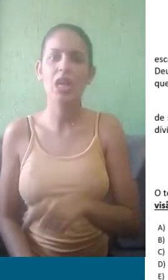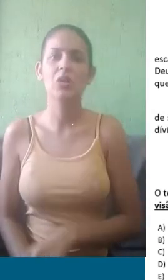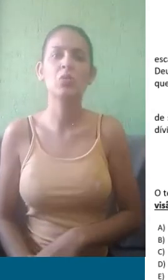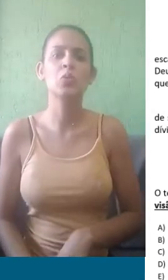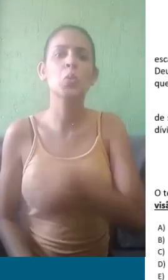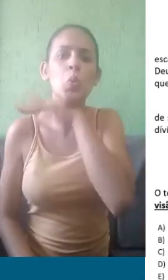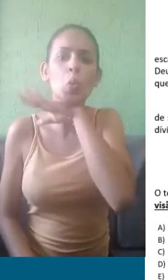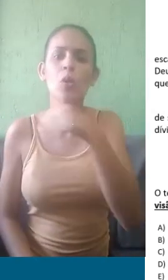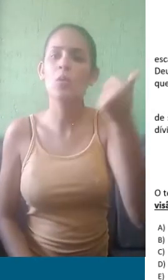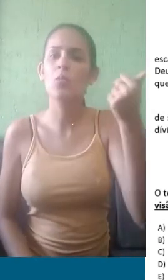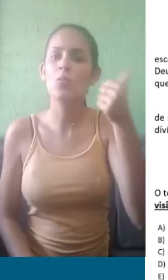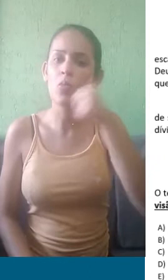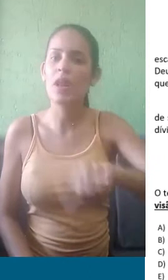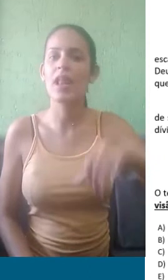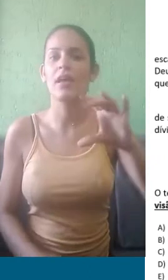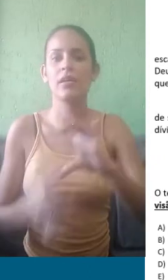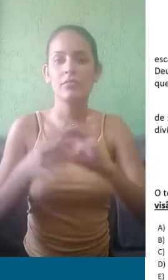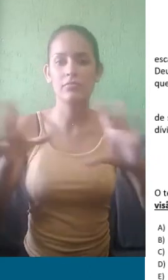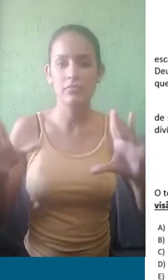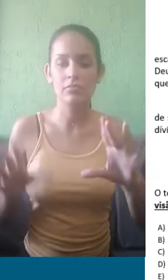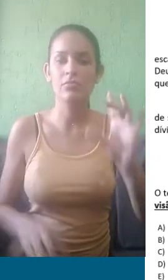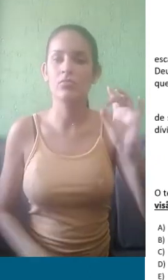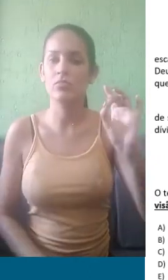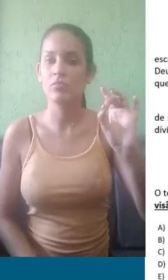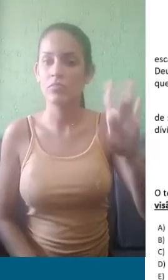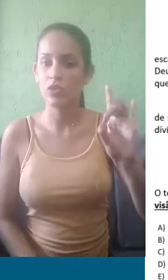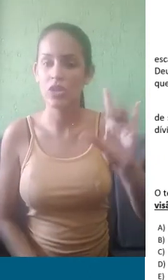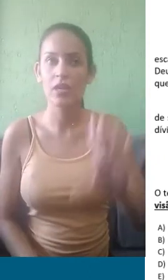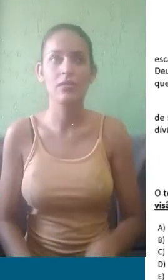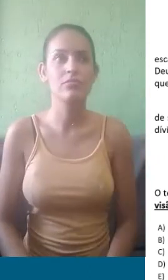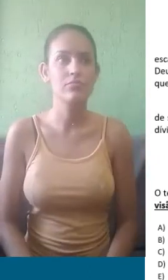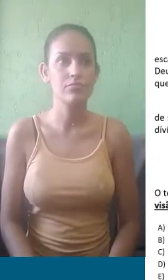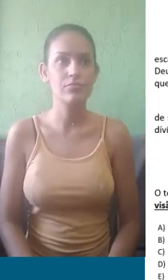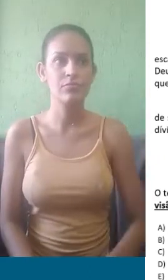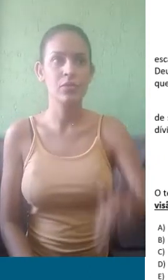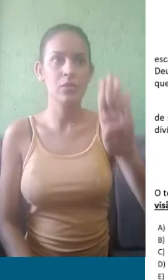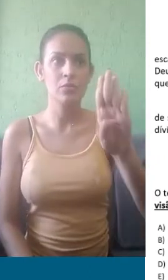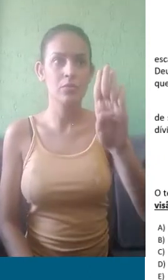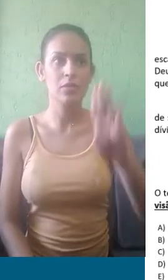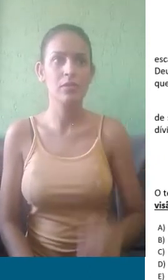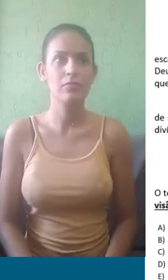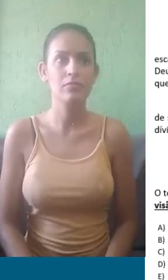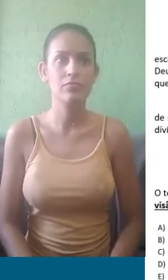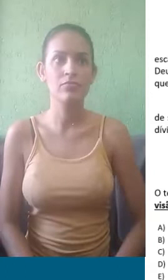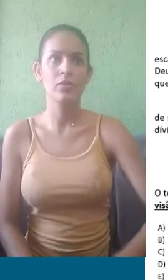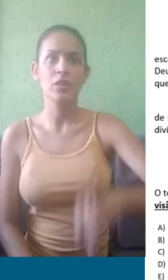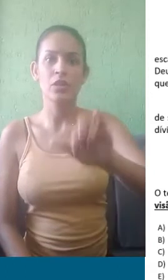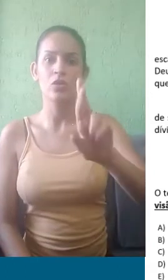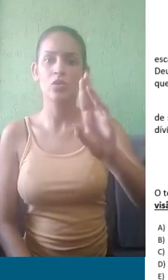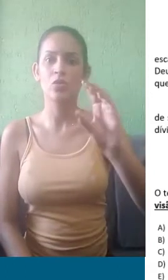comportamento da mulher solteira, letra B, concepção irônica acerca dos valores morais inerentes à vida